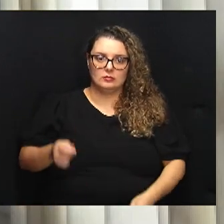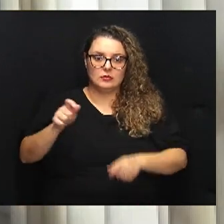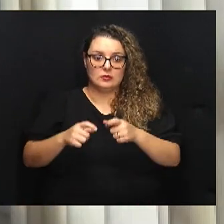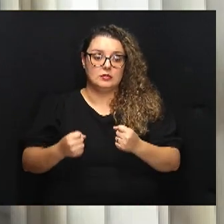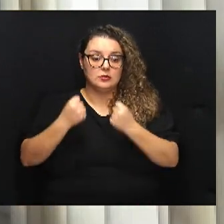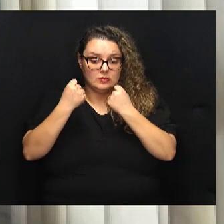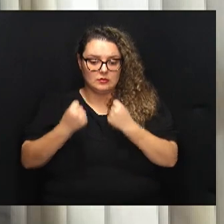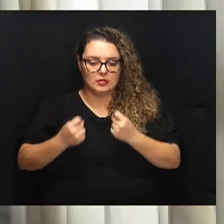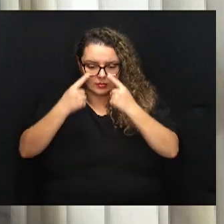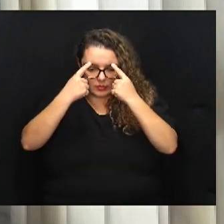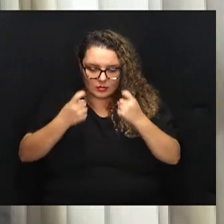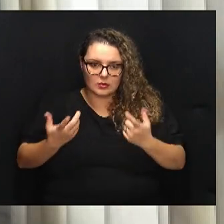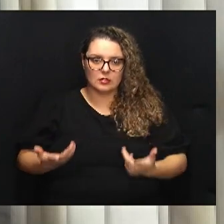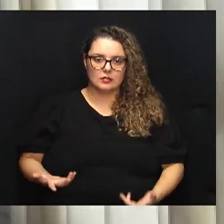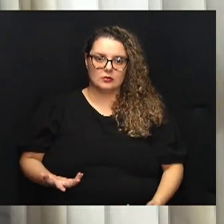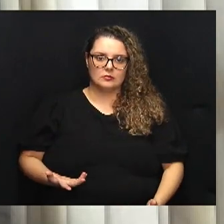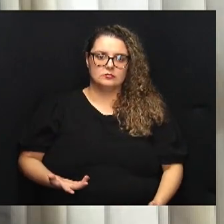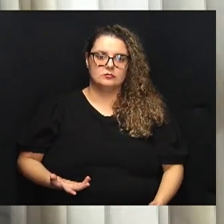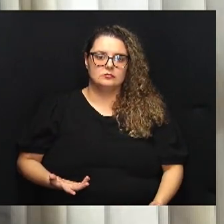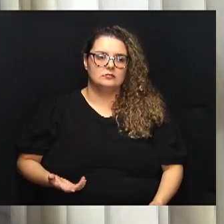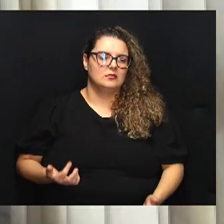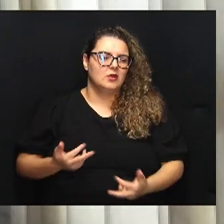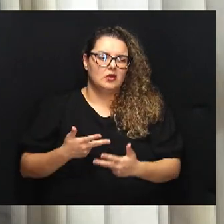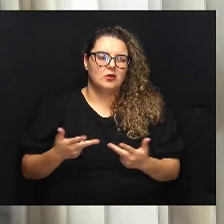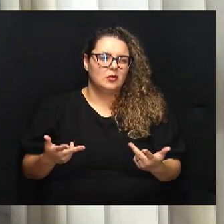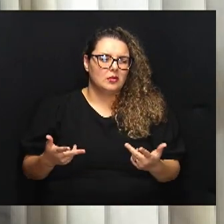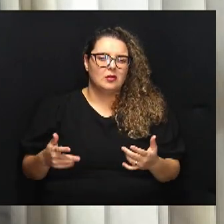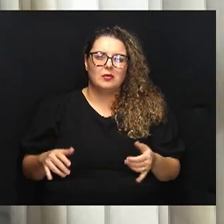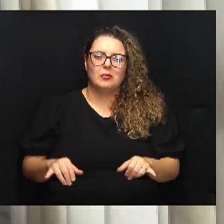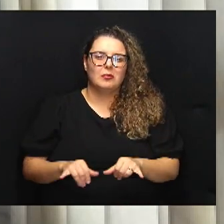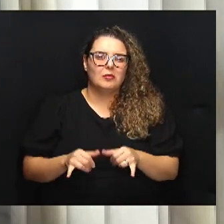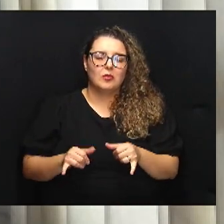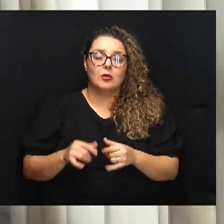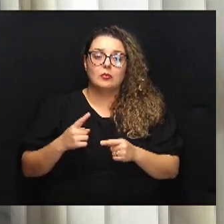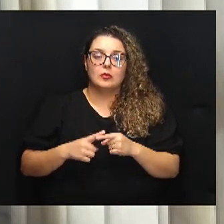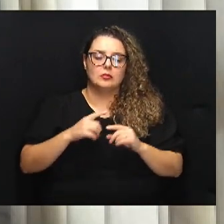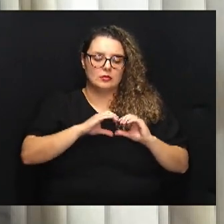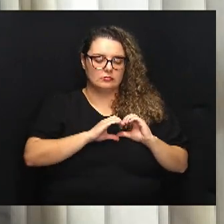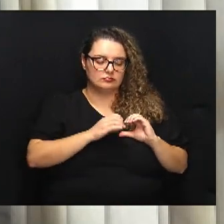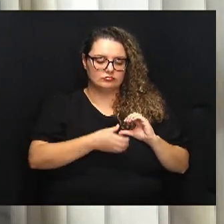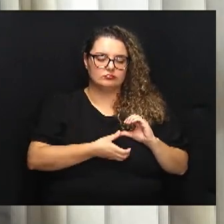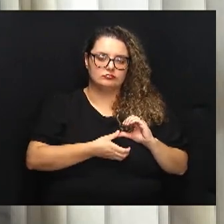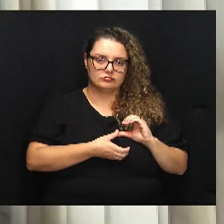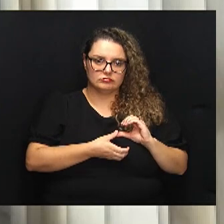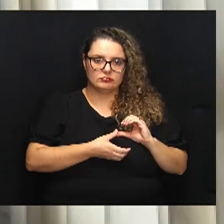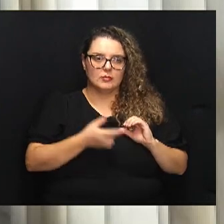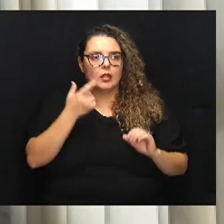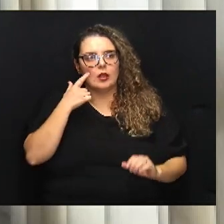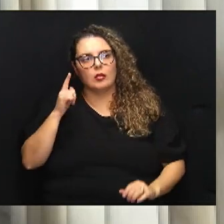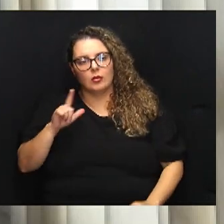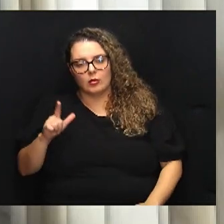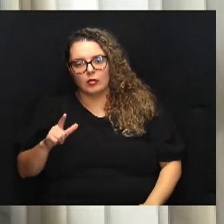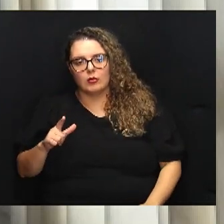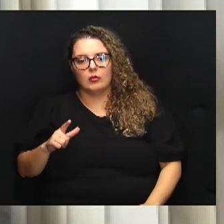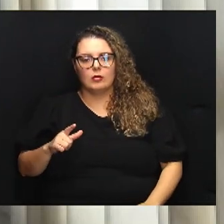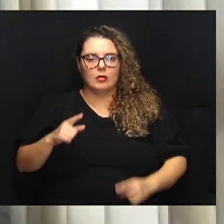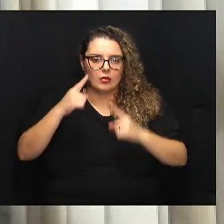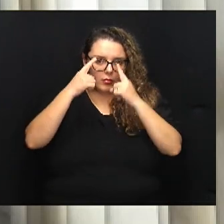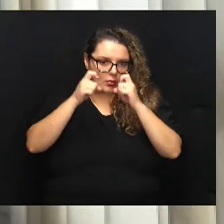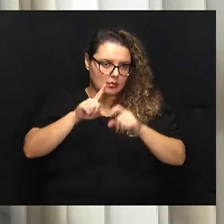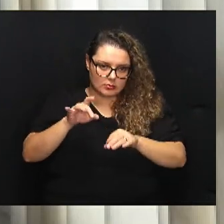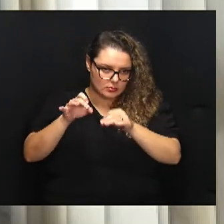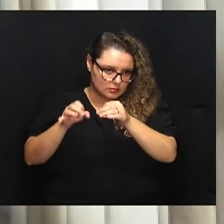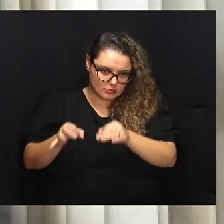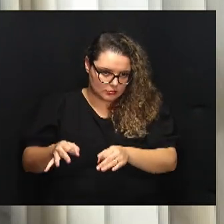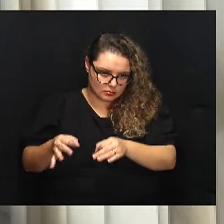agressivas, por coisas banais, porque estão feridas. Claro que a agressão não justifica nada, mas